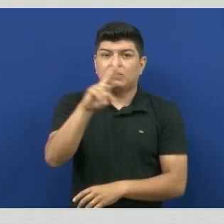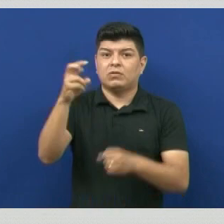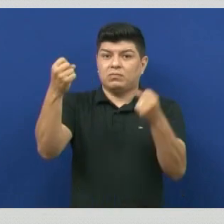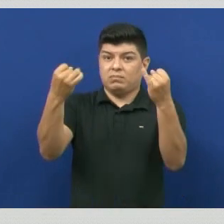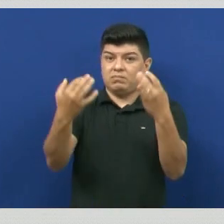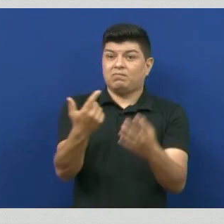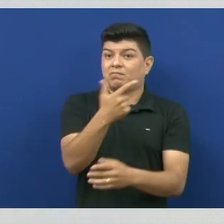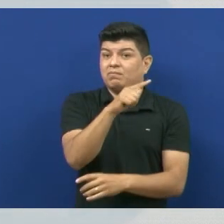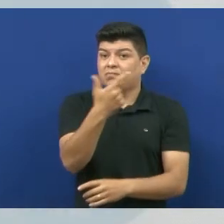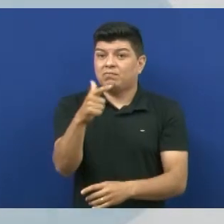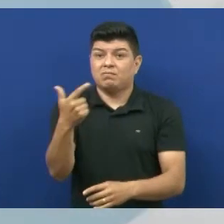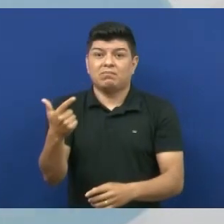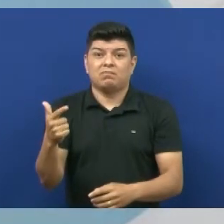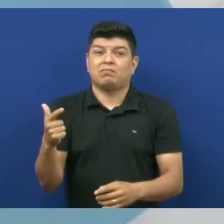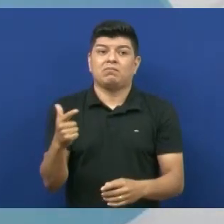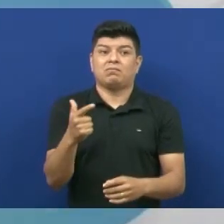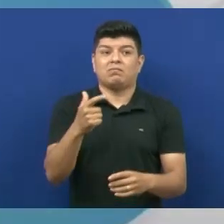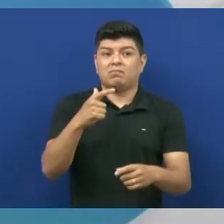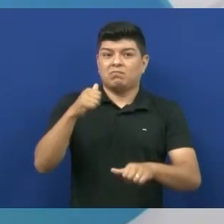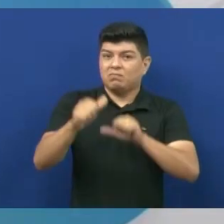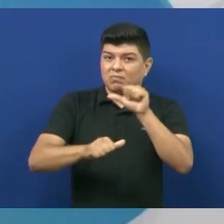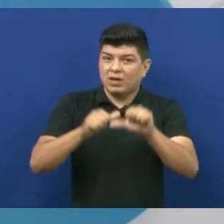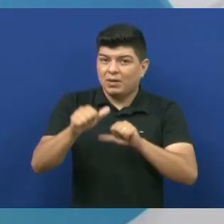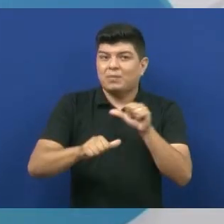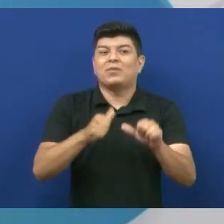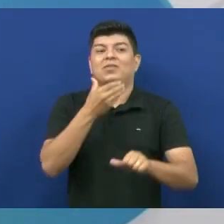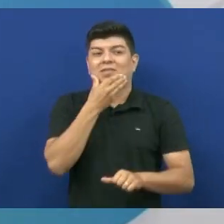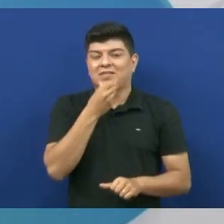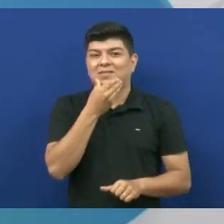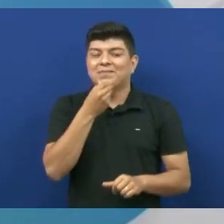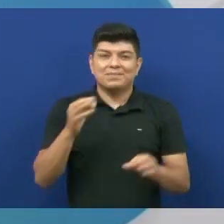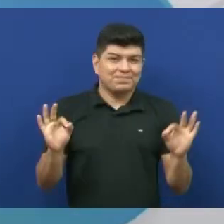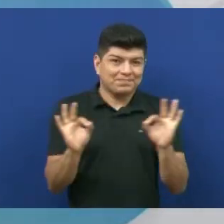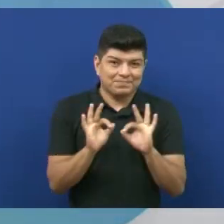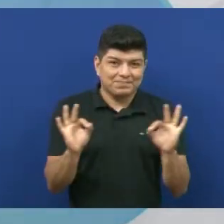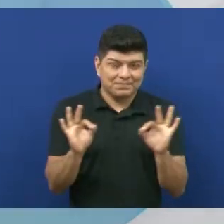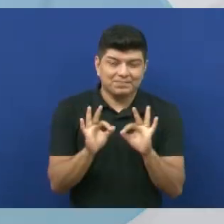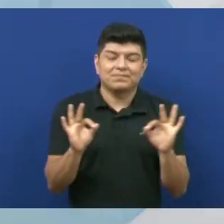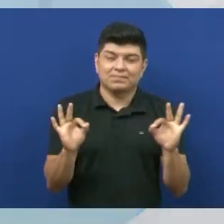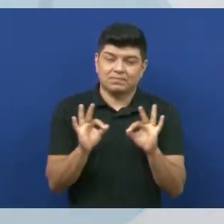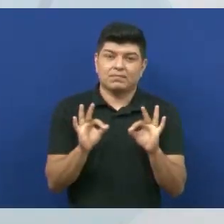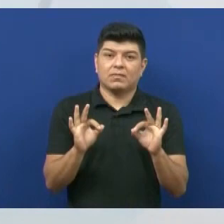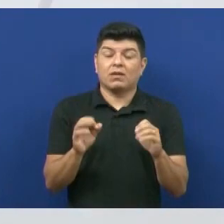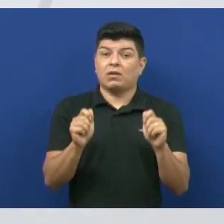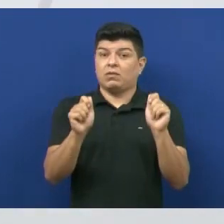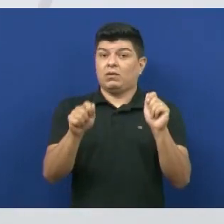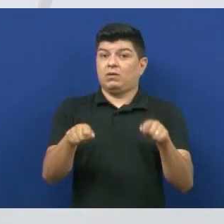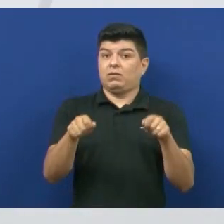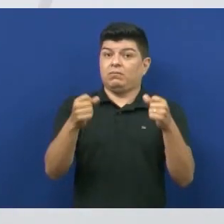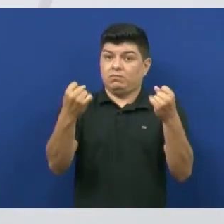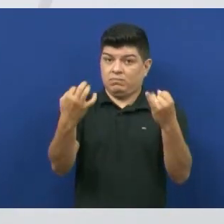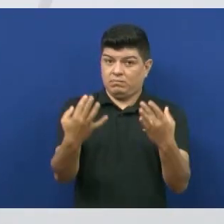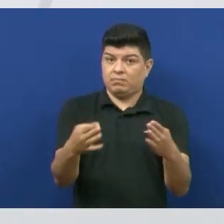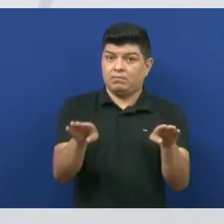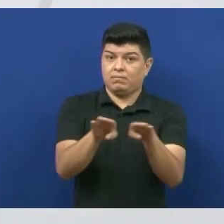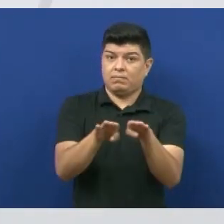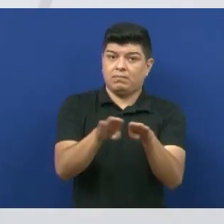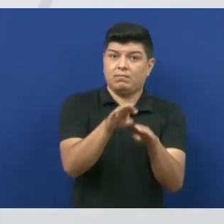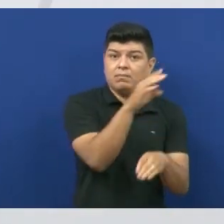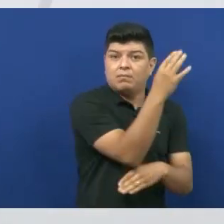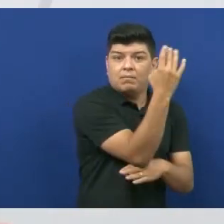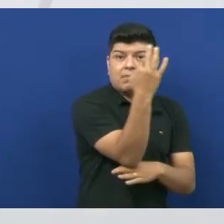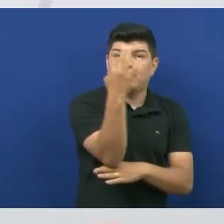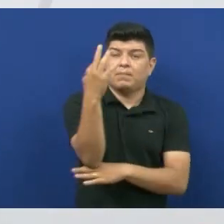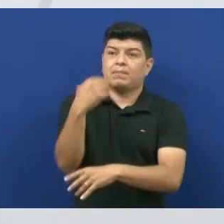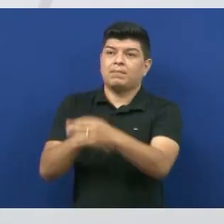que não têm interferência do homem, são aquelas que não foram modificadas. Eu posso dizer ainda também que uma paisagem tem